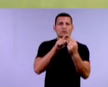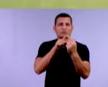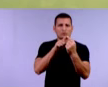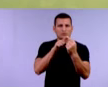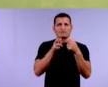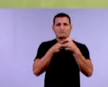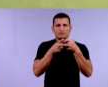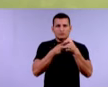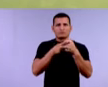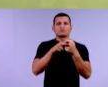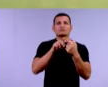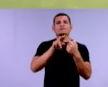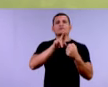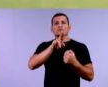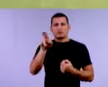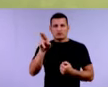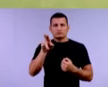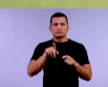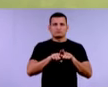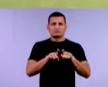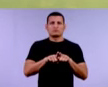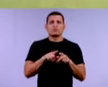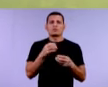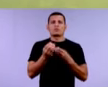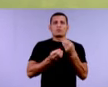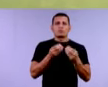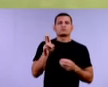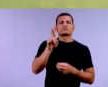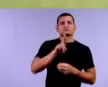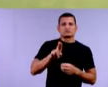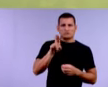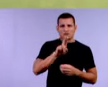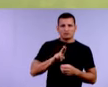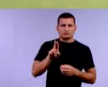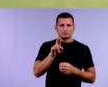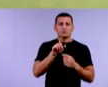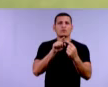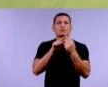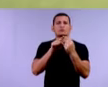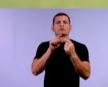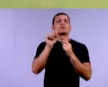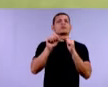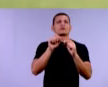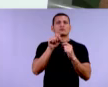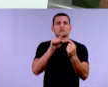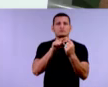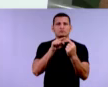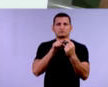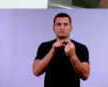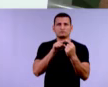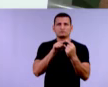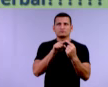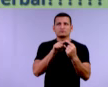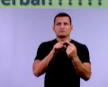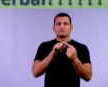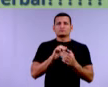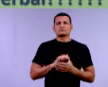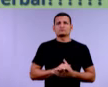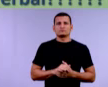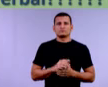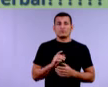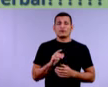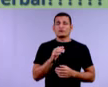nominal. Quando nós devemos empregar, o que é realmente concordância, né, professora Ruth? Tá. Quando nós falamos